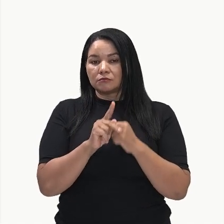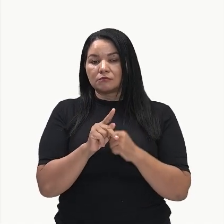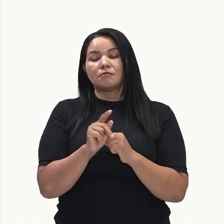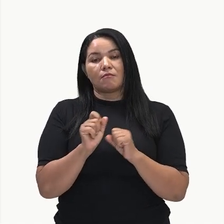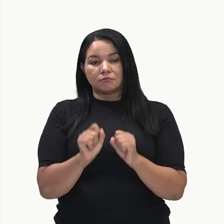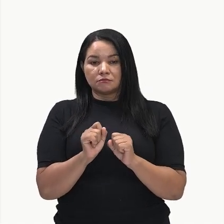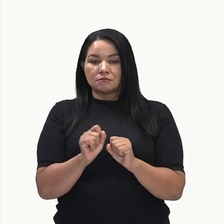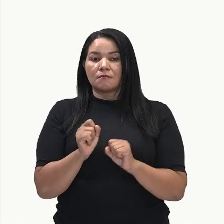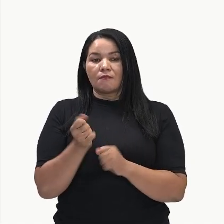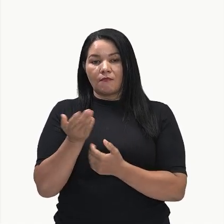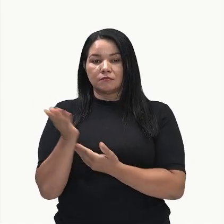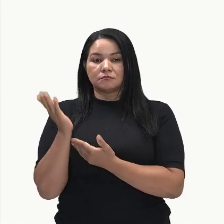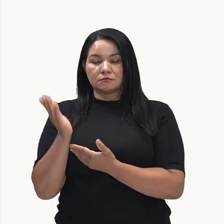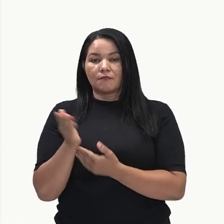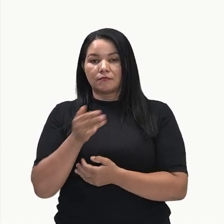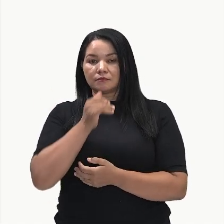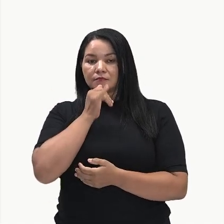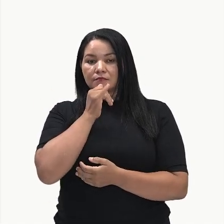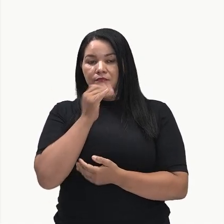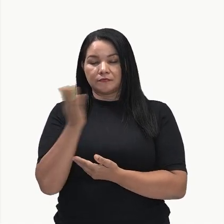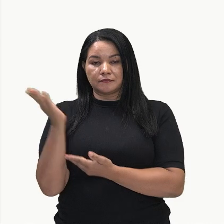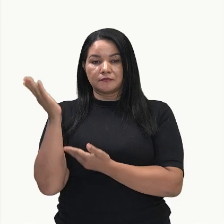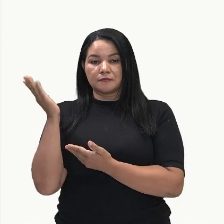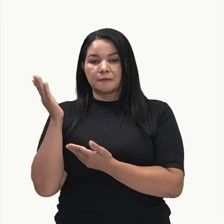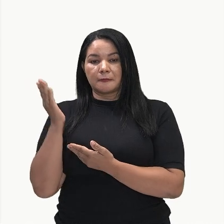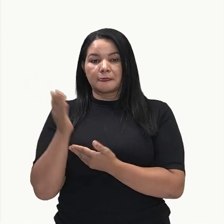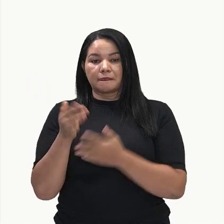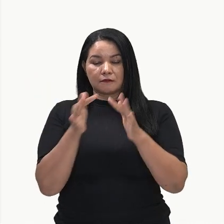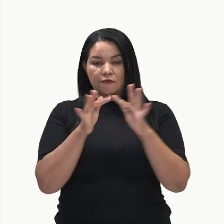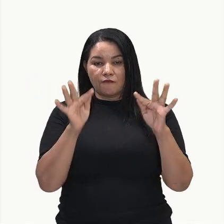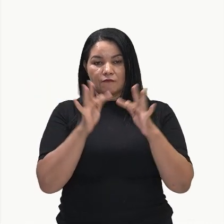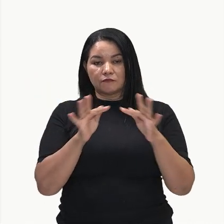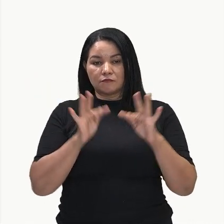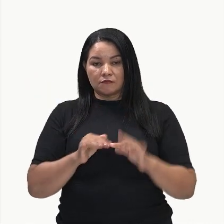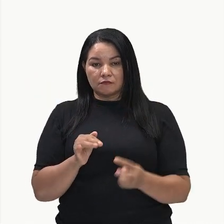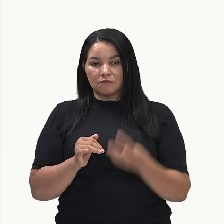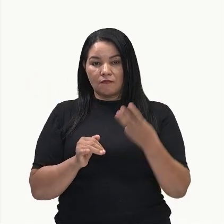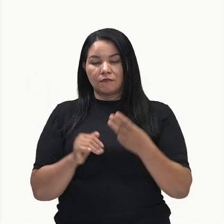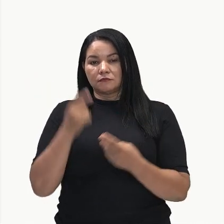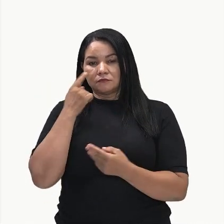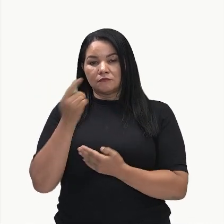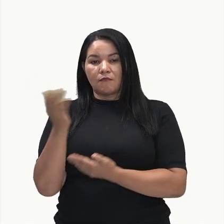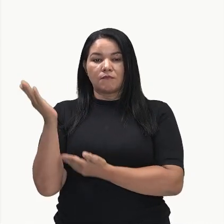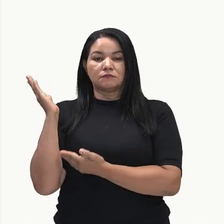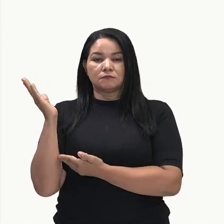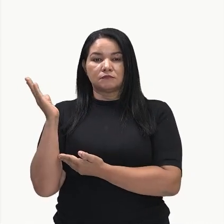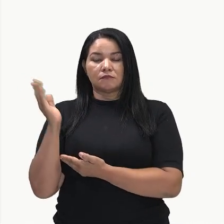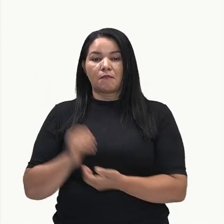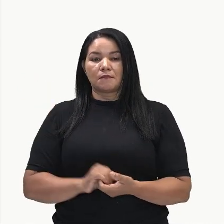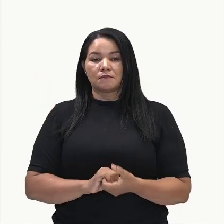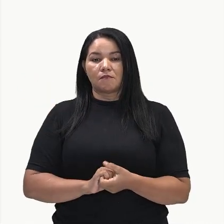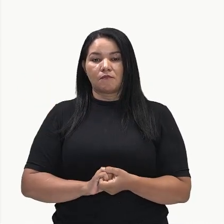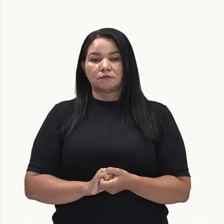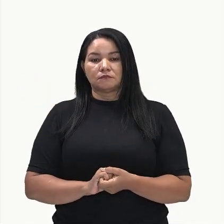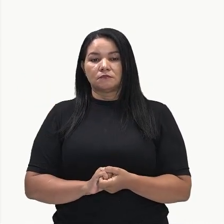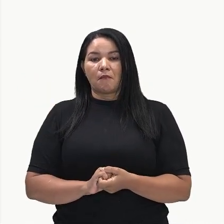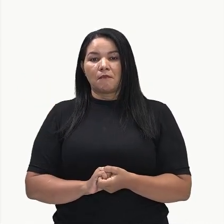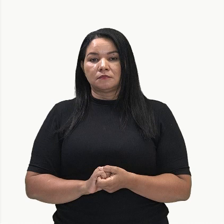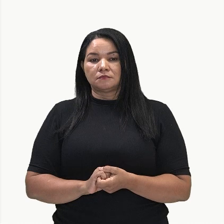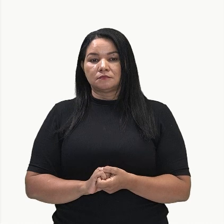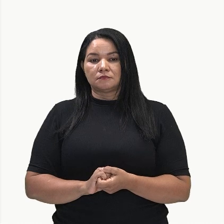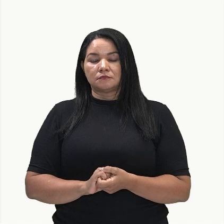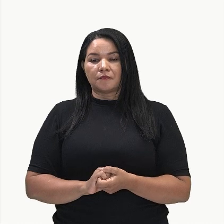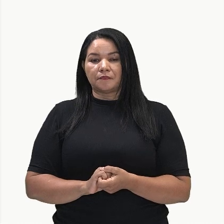Claro. Exemplos. ¿Qué te ha sucedido? ¿En qué país estás viviendo? Le pergunto de que se